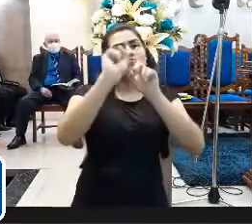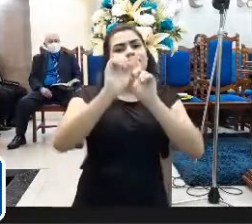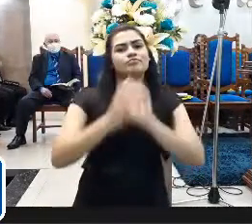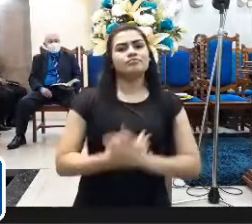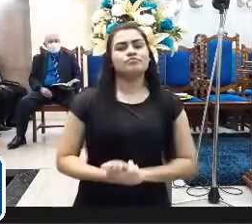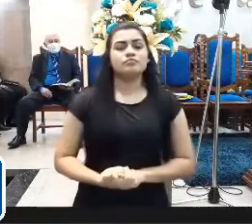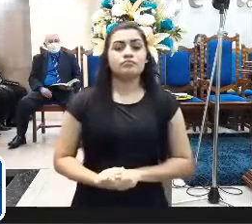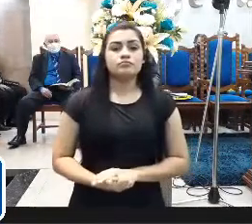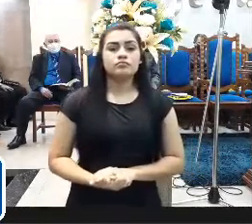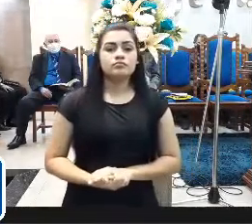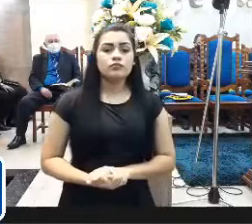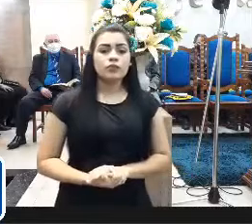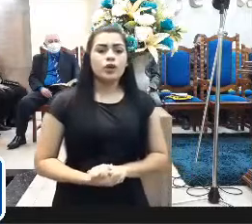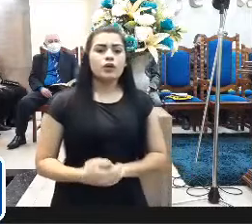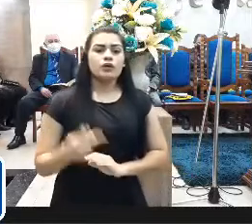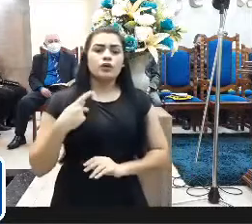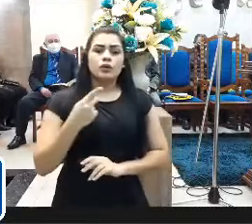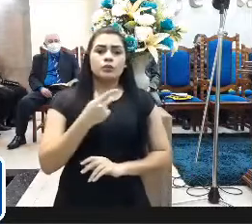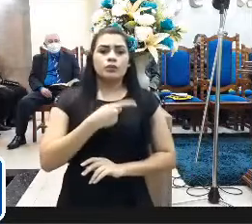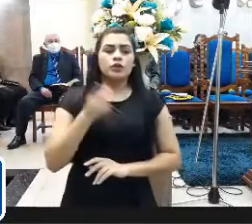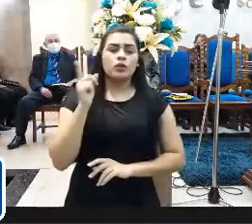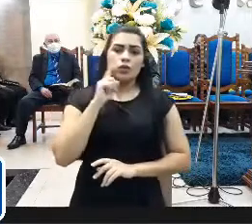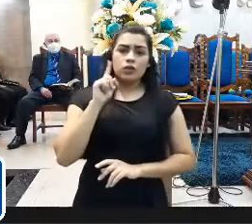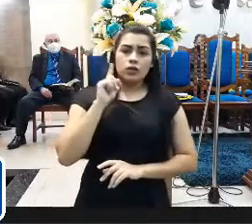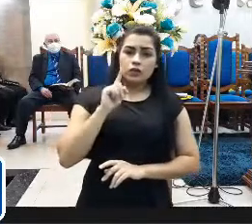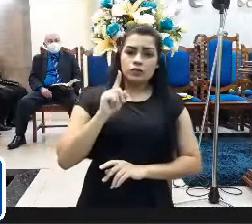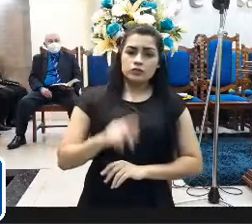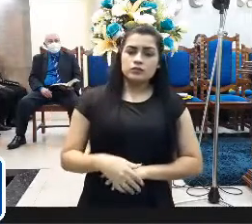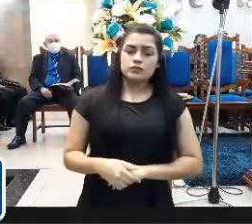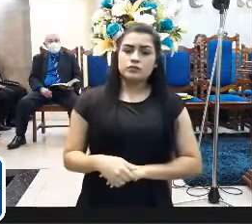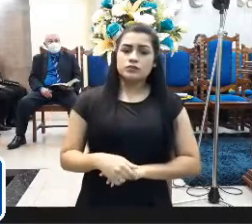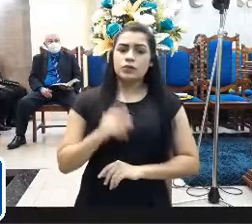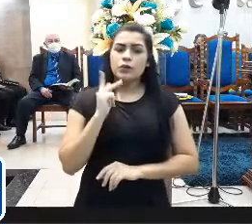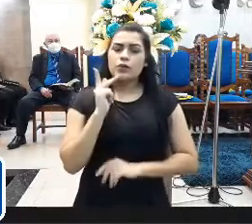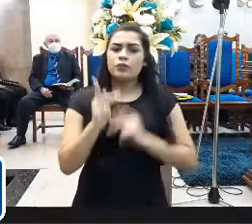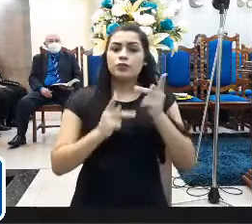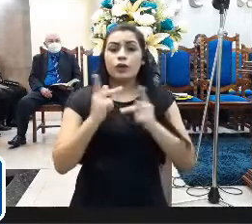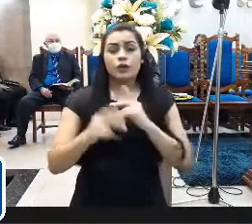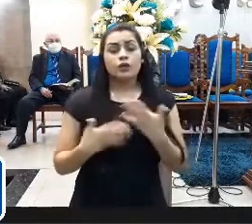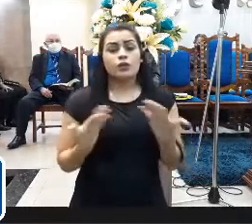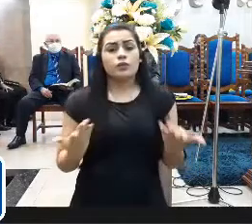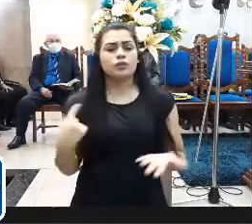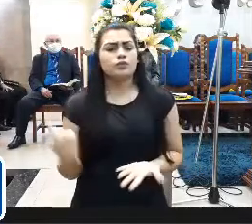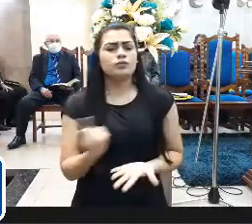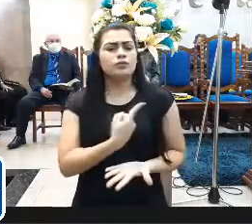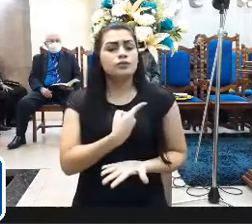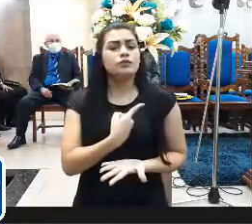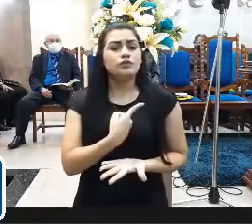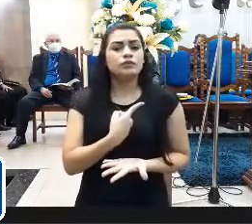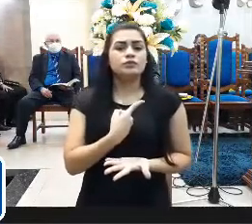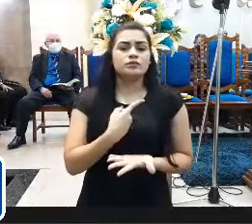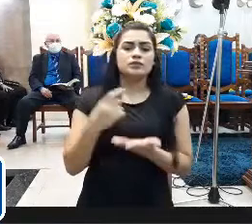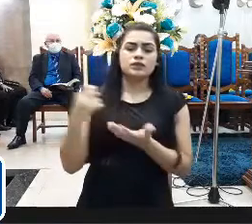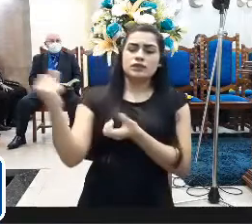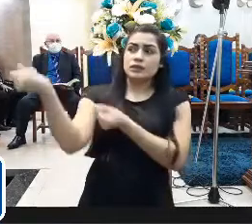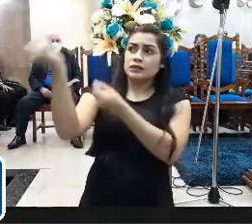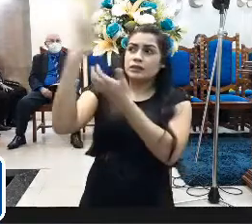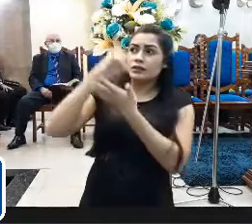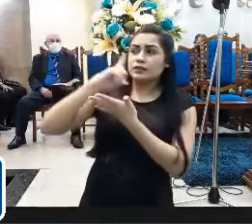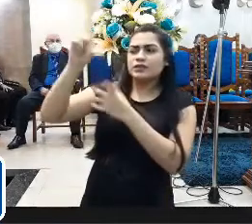Warren Wiersbe, um pastor americano, ele diz que somente quando dependemos da graça de Deus é que